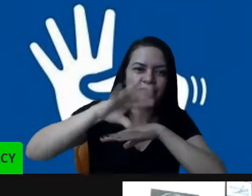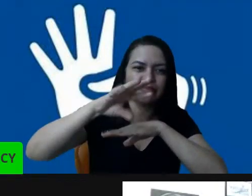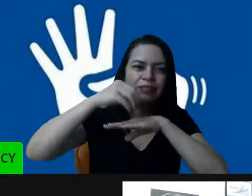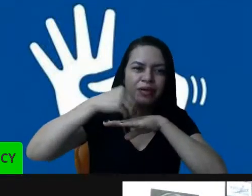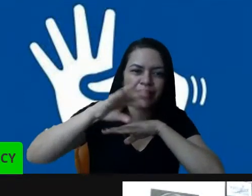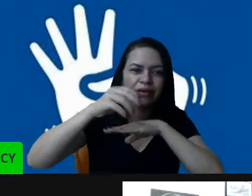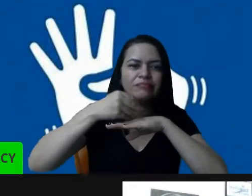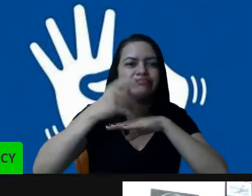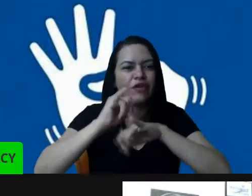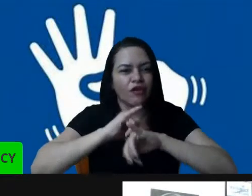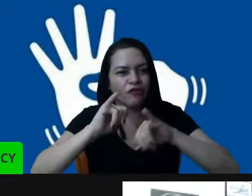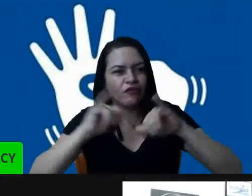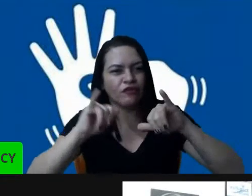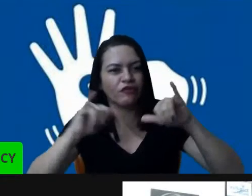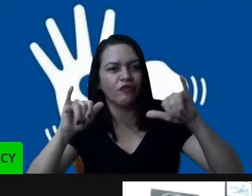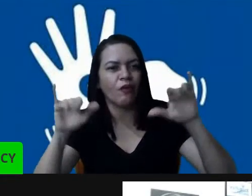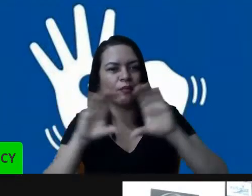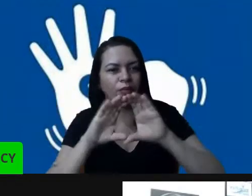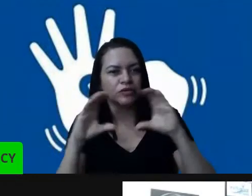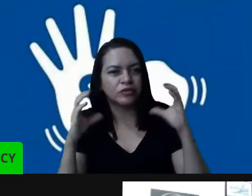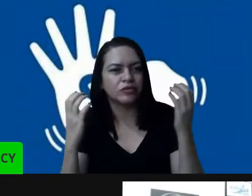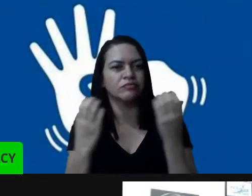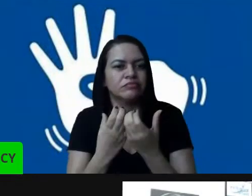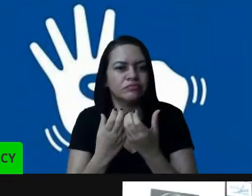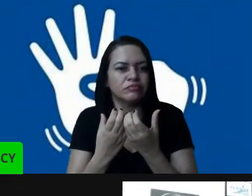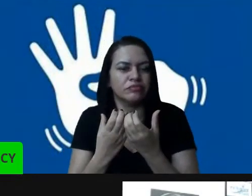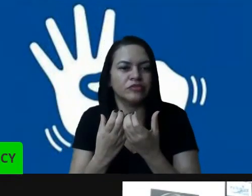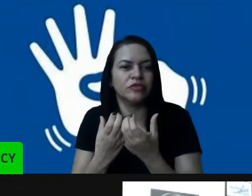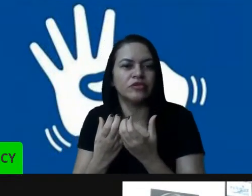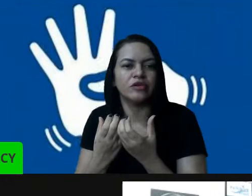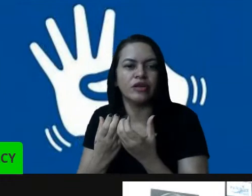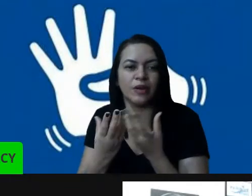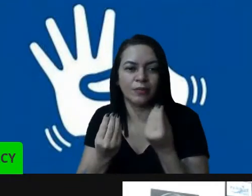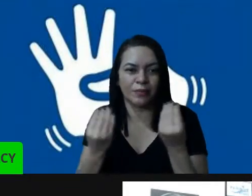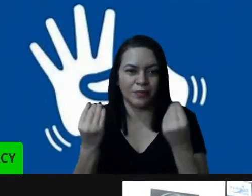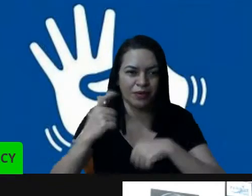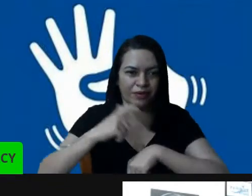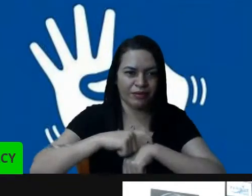comunidade. Isso é uma comunidade muito grande.